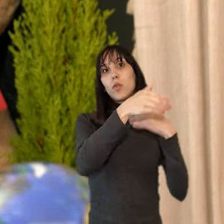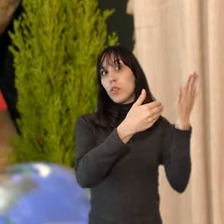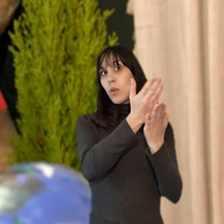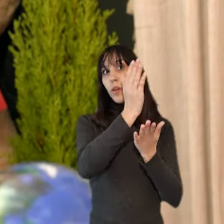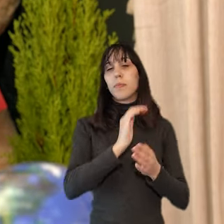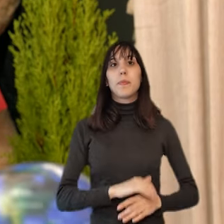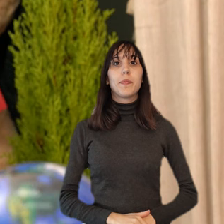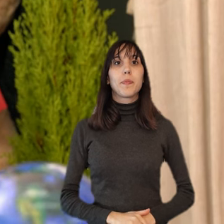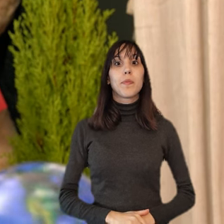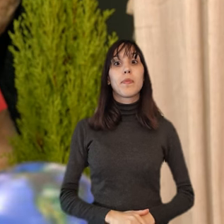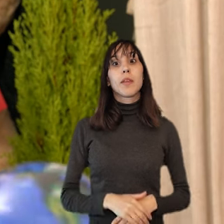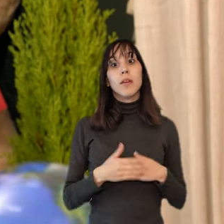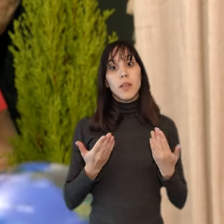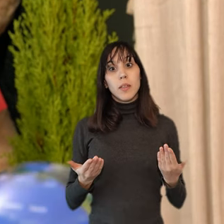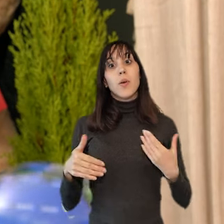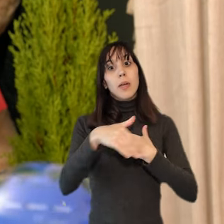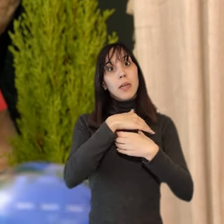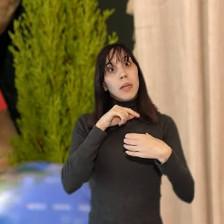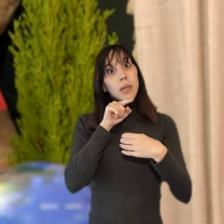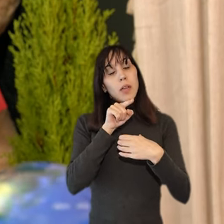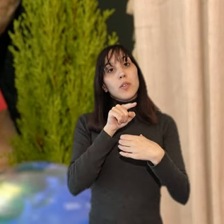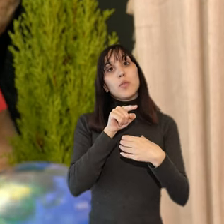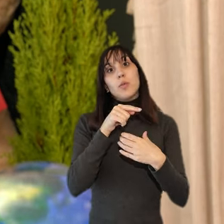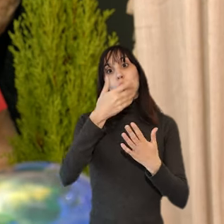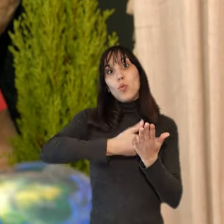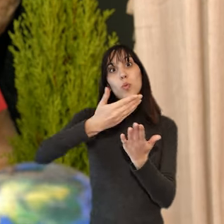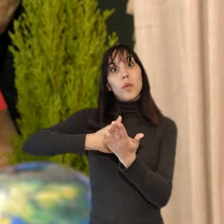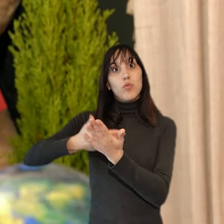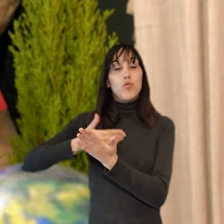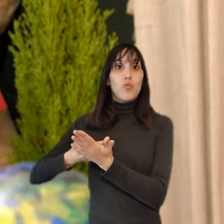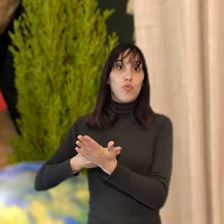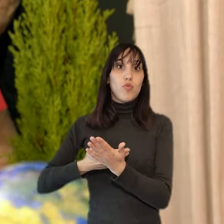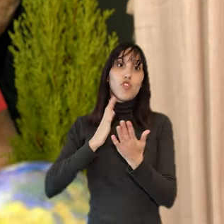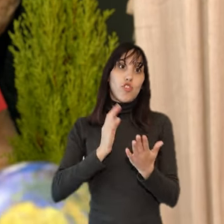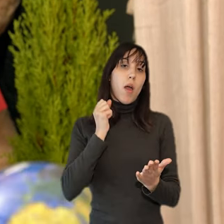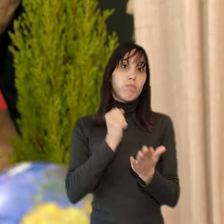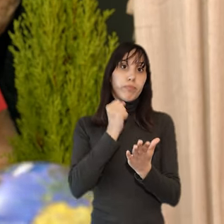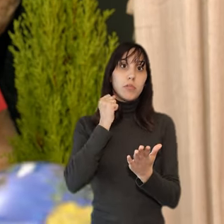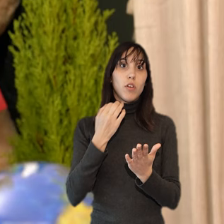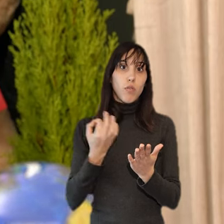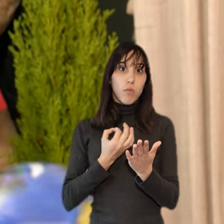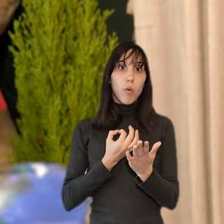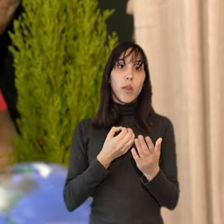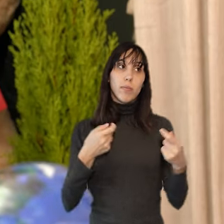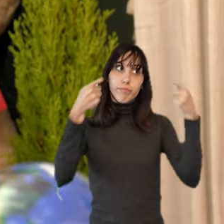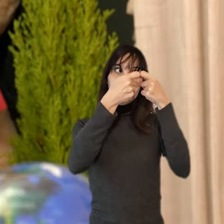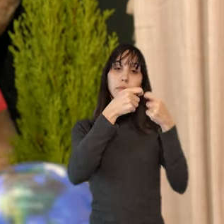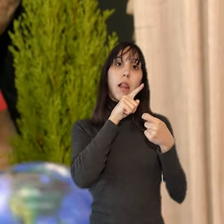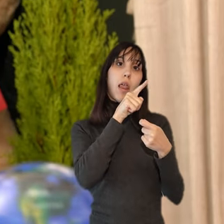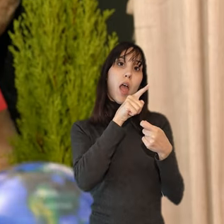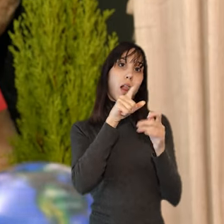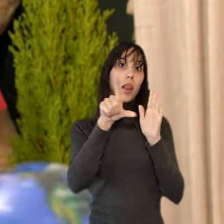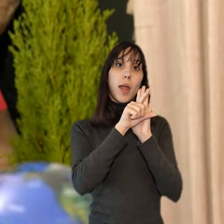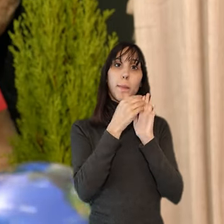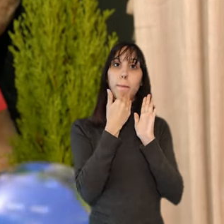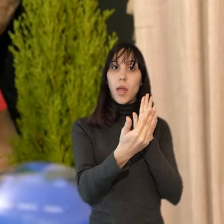eh nesse nesse caso os documentos que vê vê apostilados portanto vêm conforme o que é solicitado na